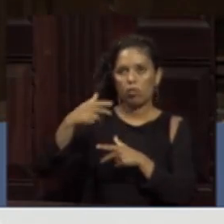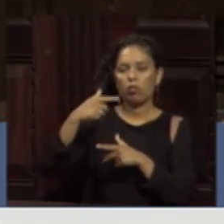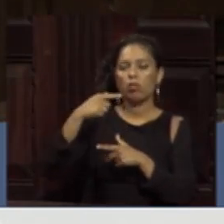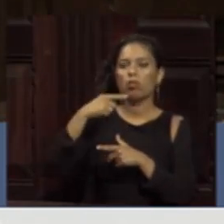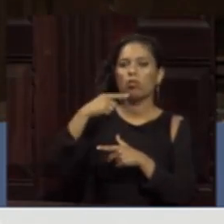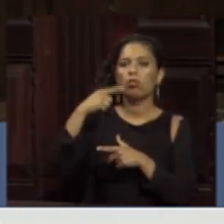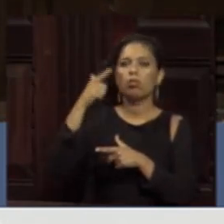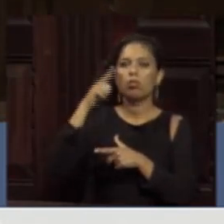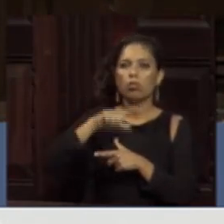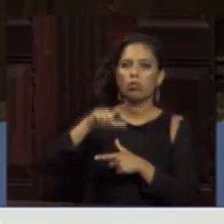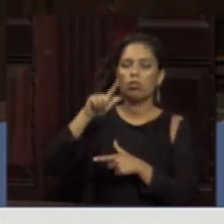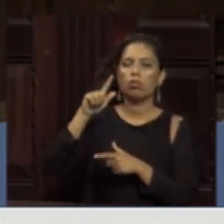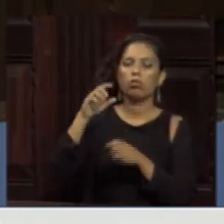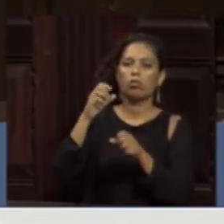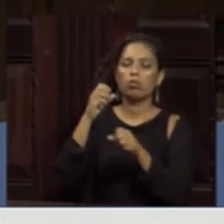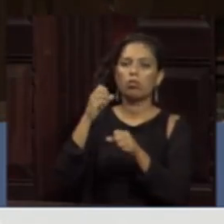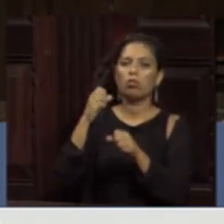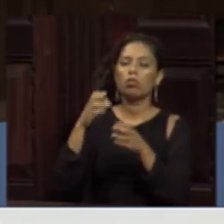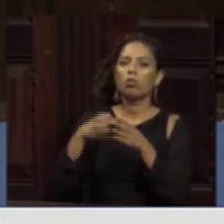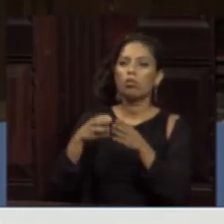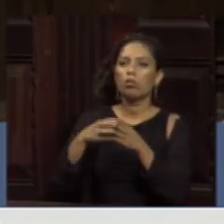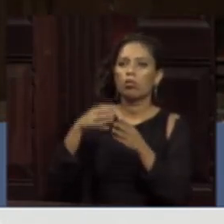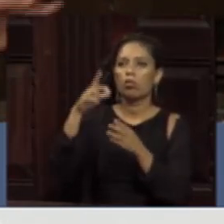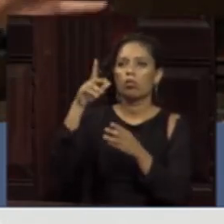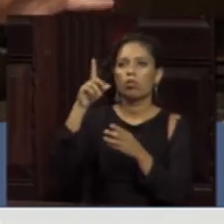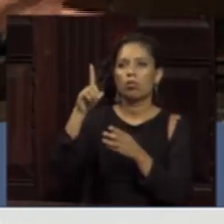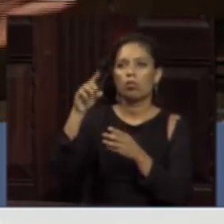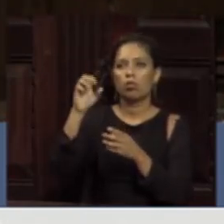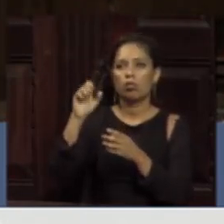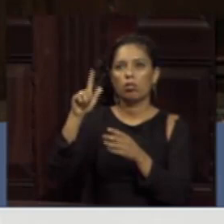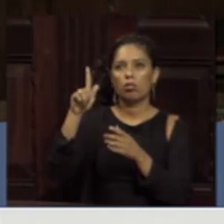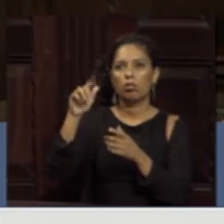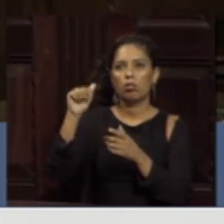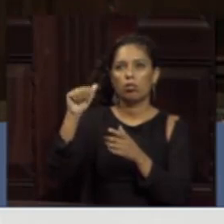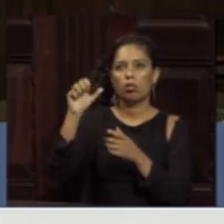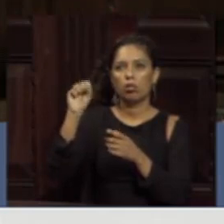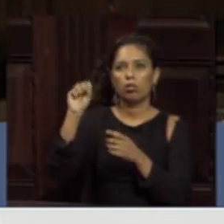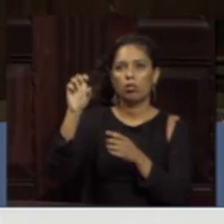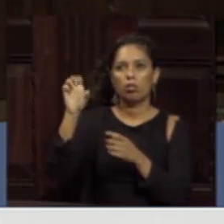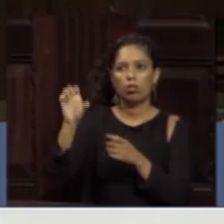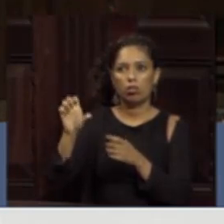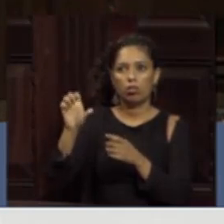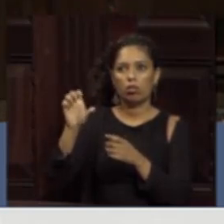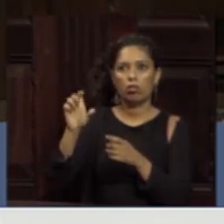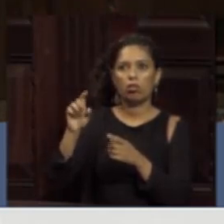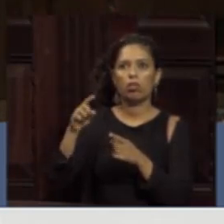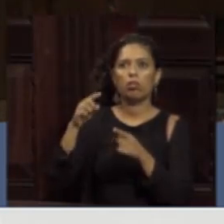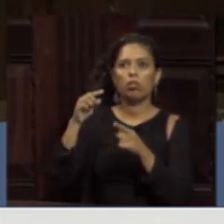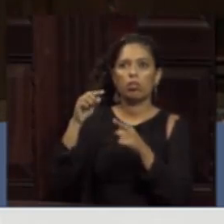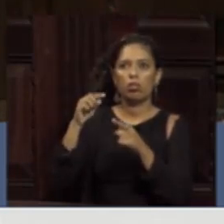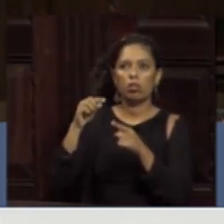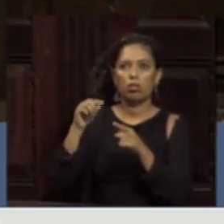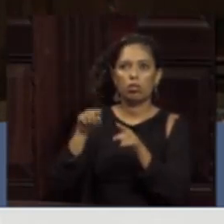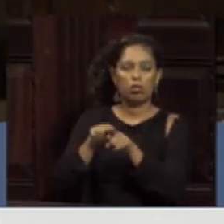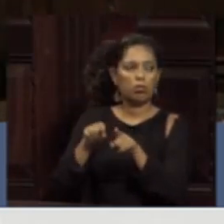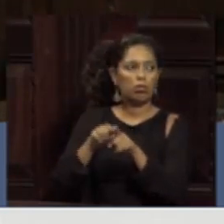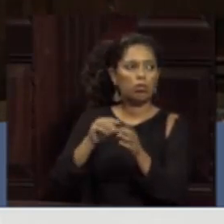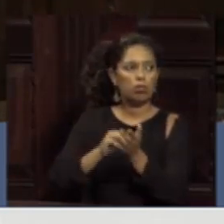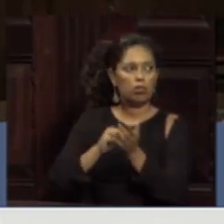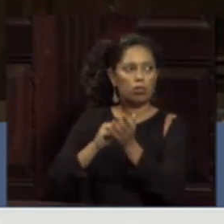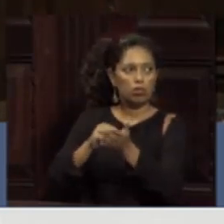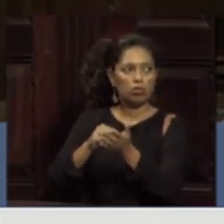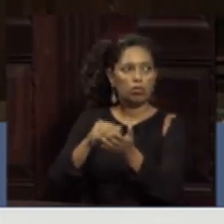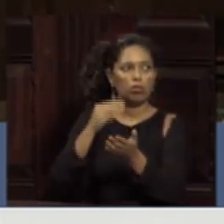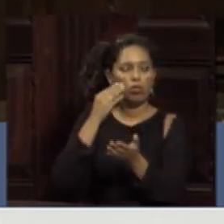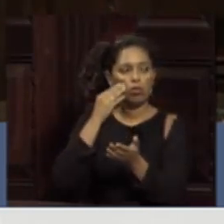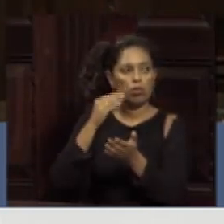que vem acontecendo na instituição, dentre outras mazelas, a falta de pessoal. Então,